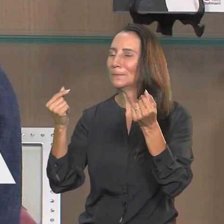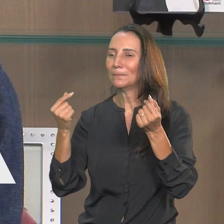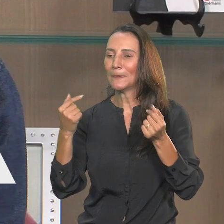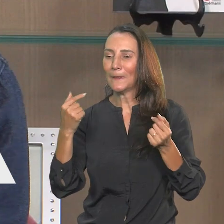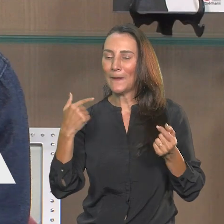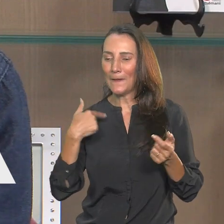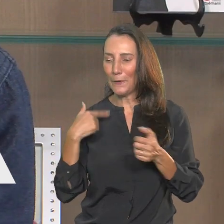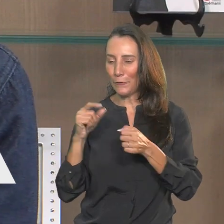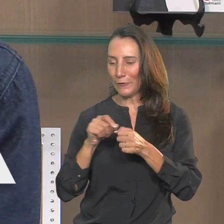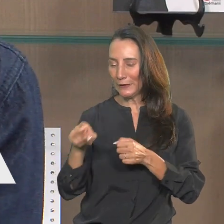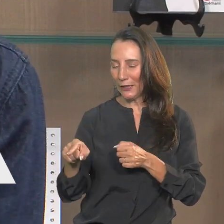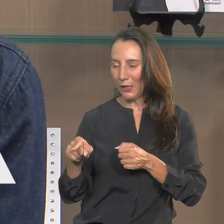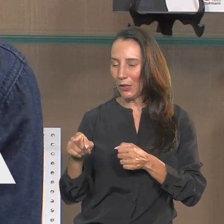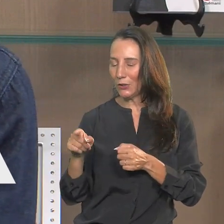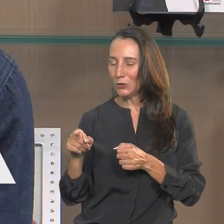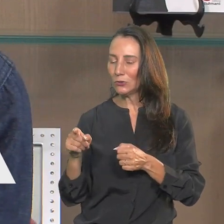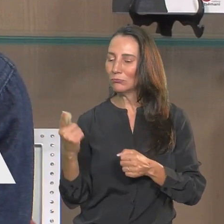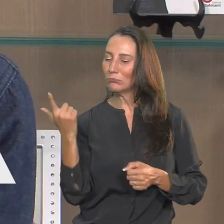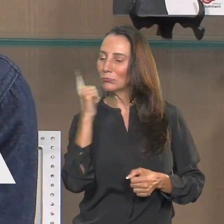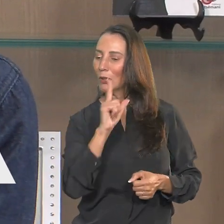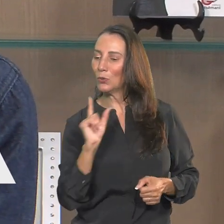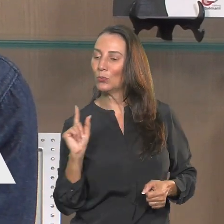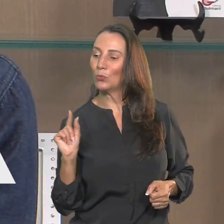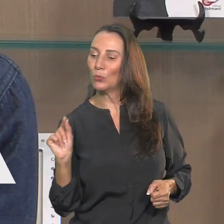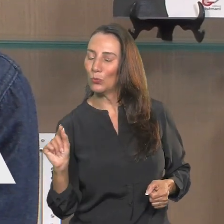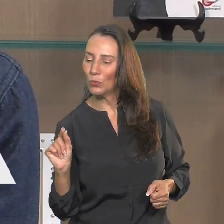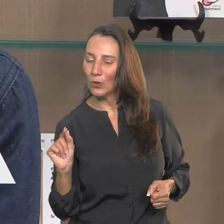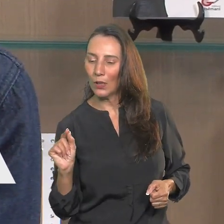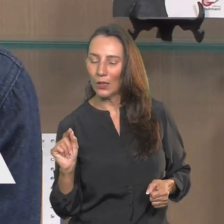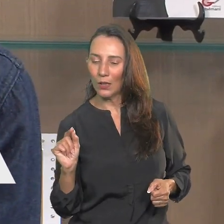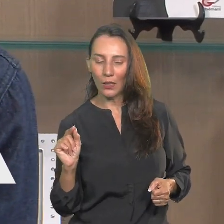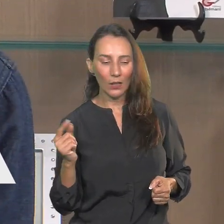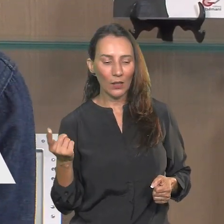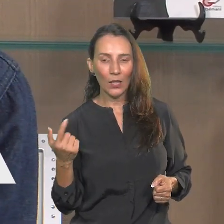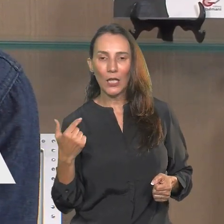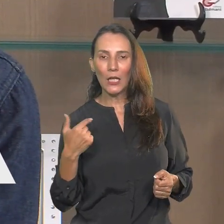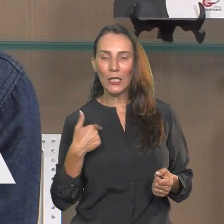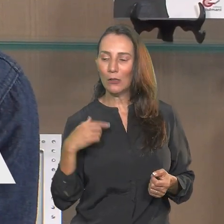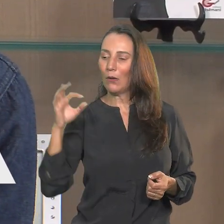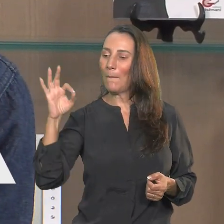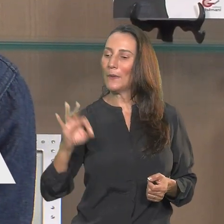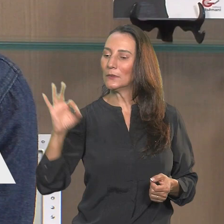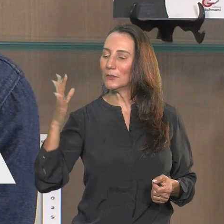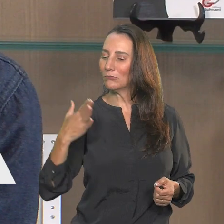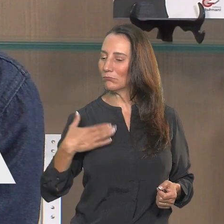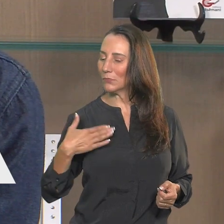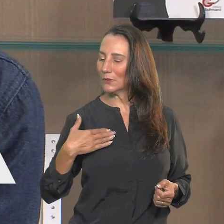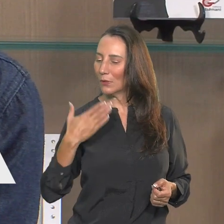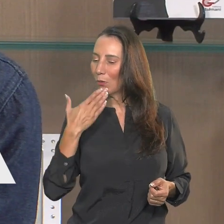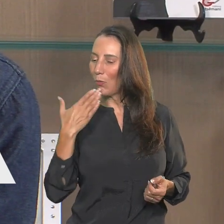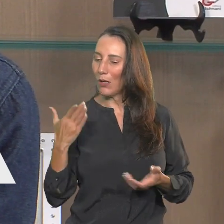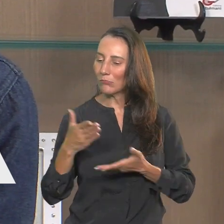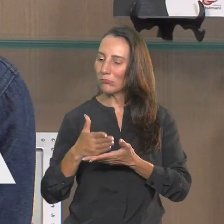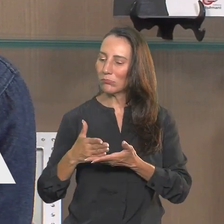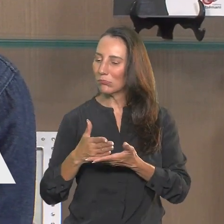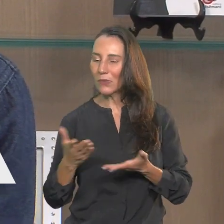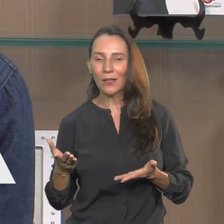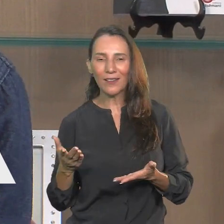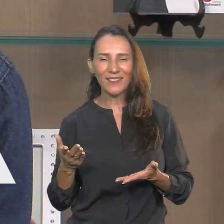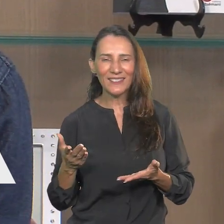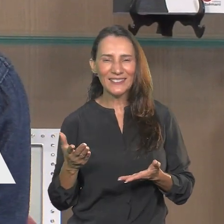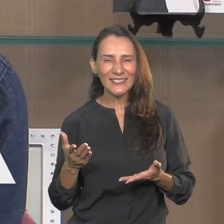com isso? Qual o valor que eu vou levar? Qual o percentual para mim? Jactanciosos, quer